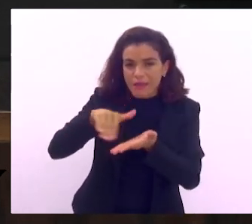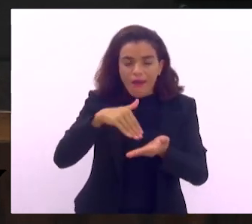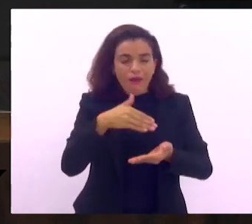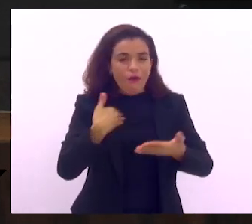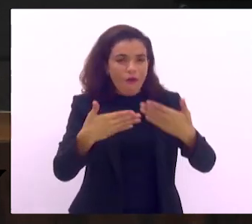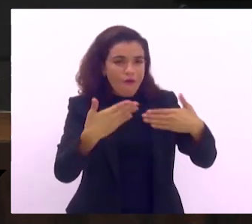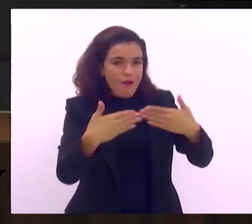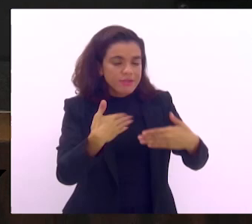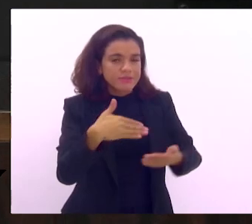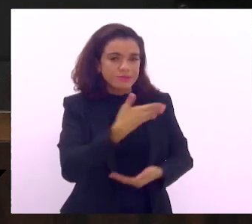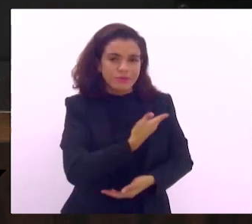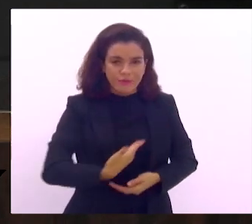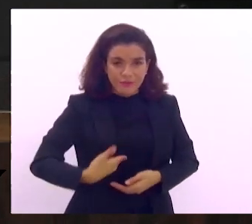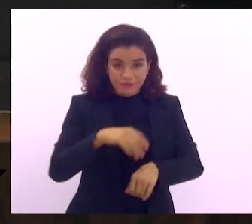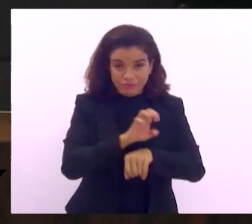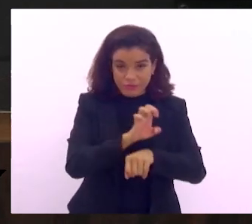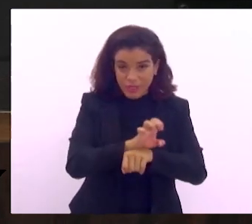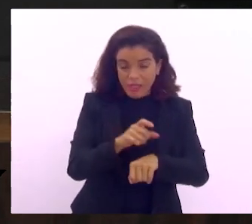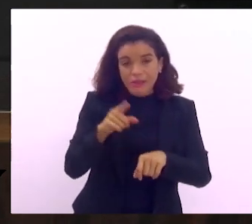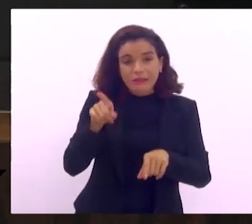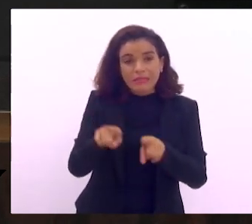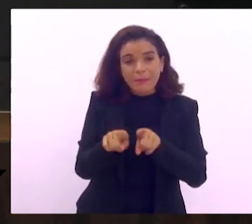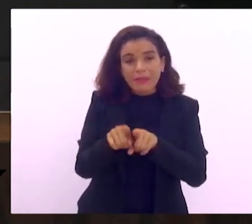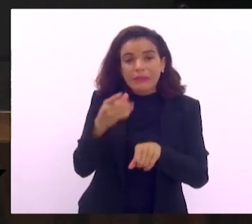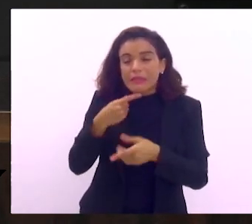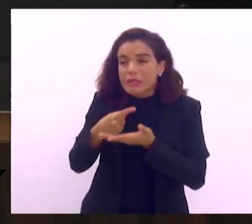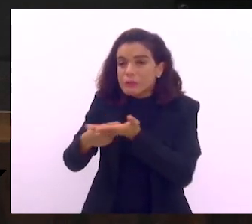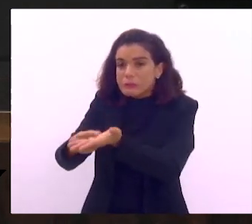estado e buscando entendimento com o governo federal.